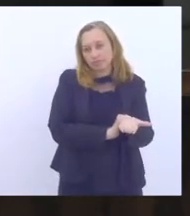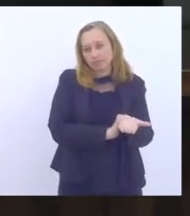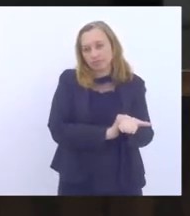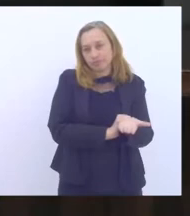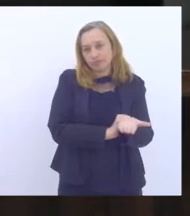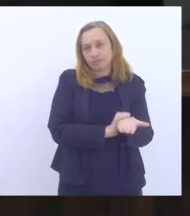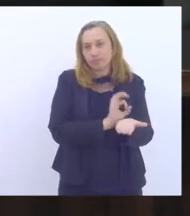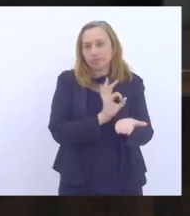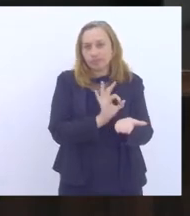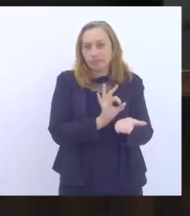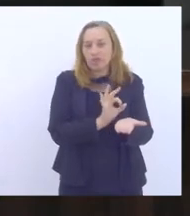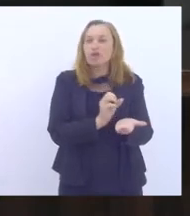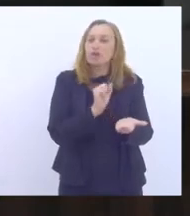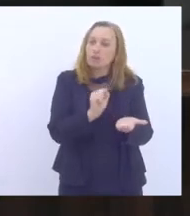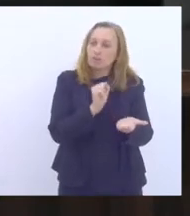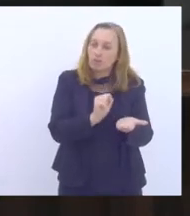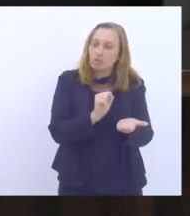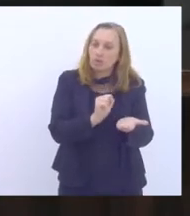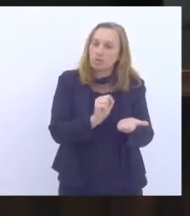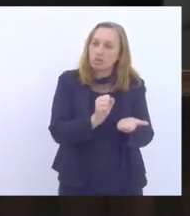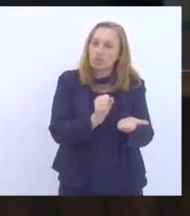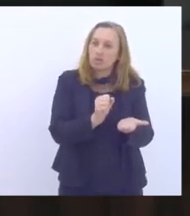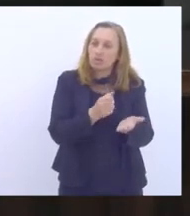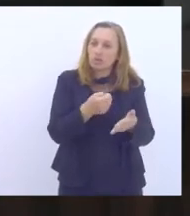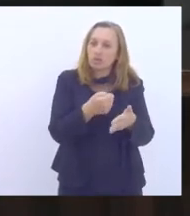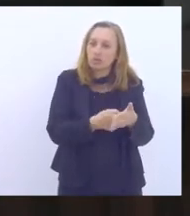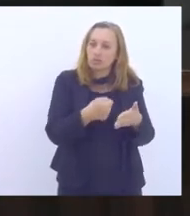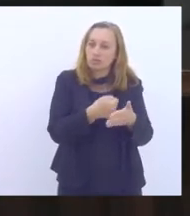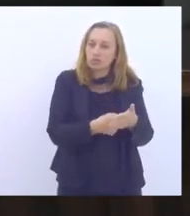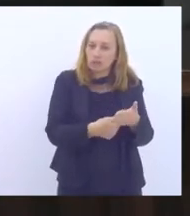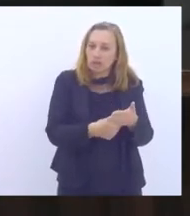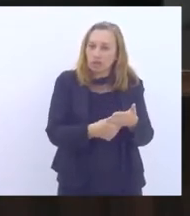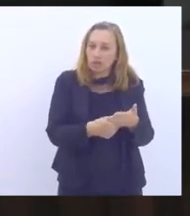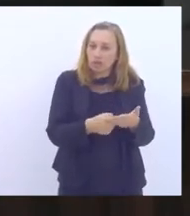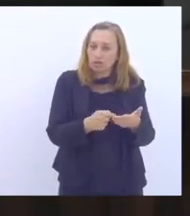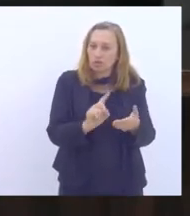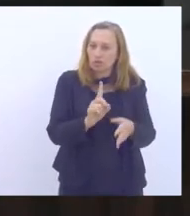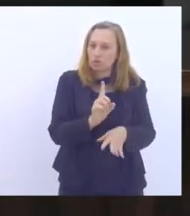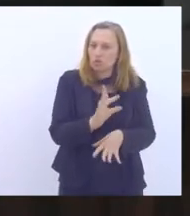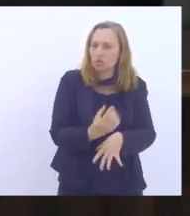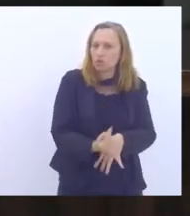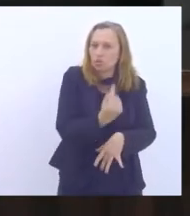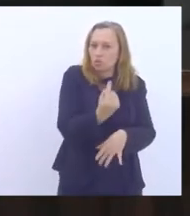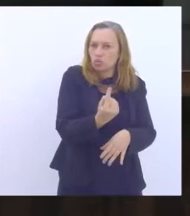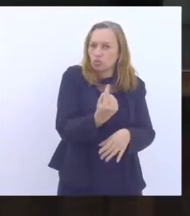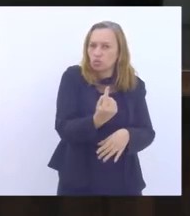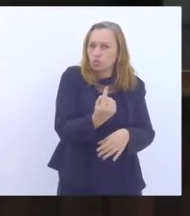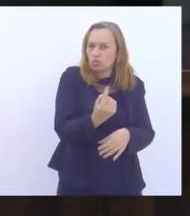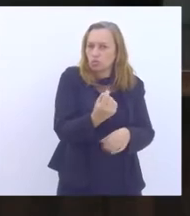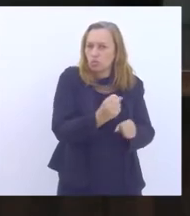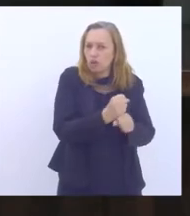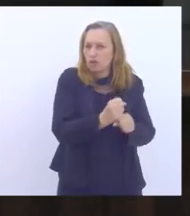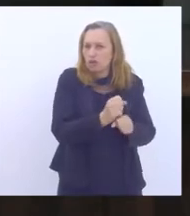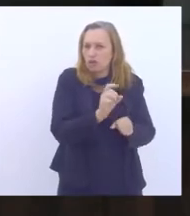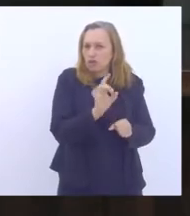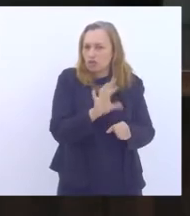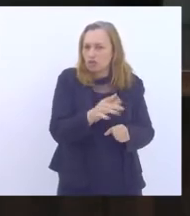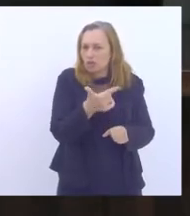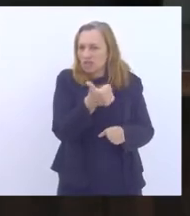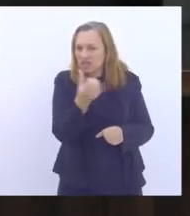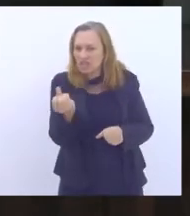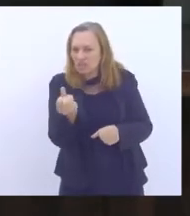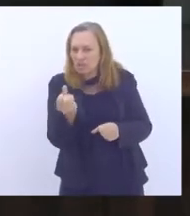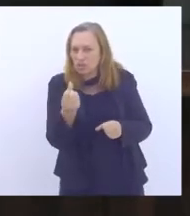recurso significativo para que ele possa fazer enfrentamento não pontual de um único ano e nem somente 16